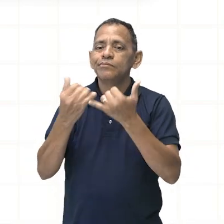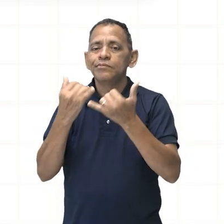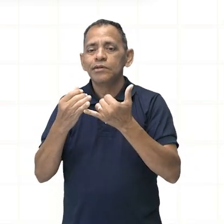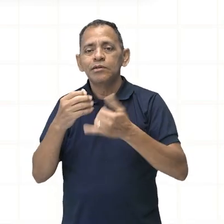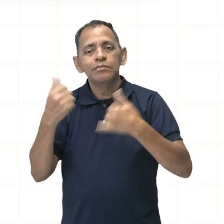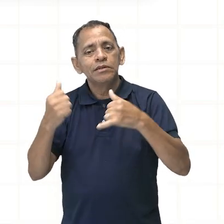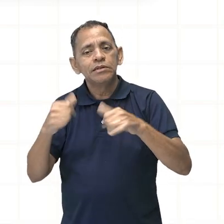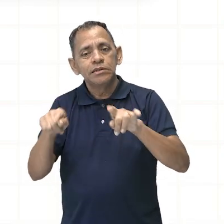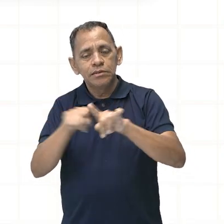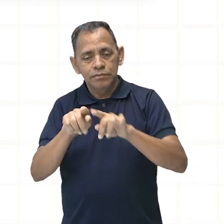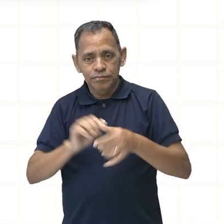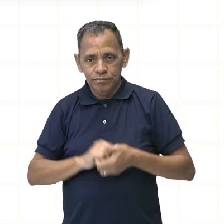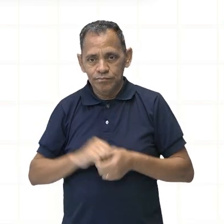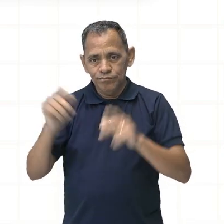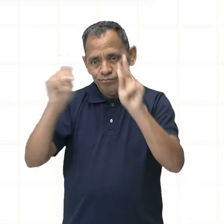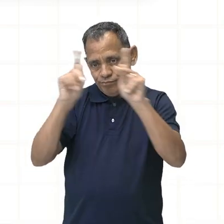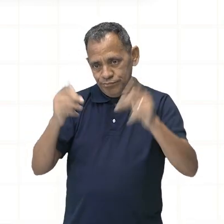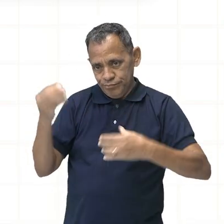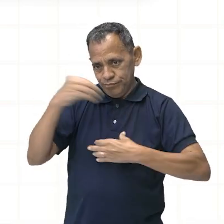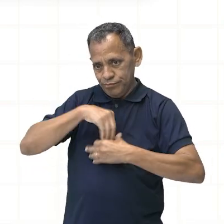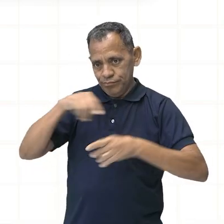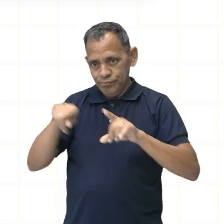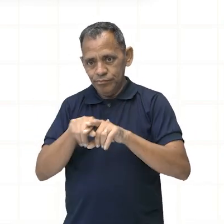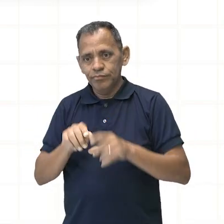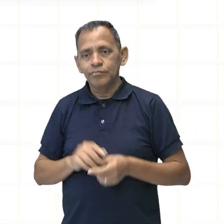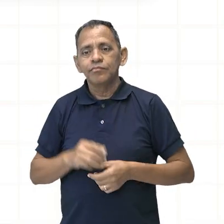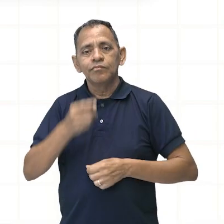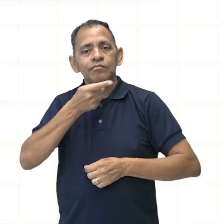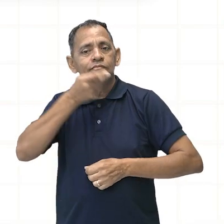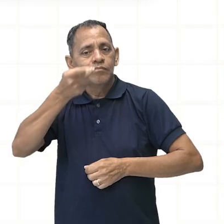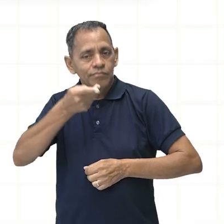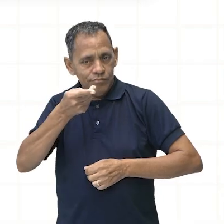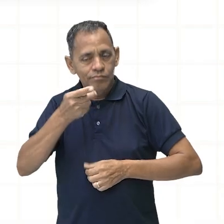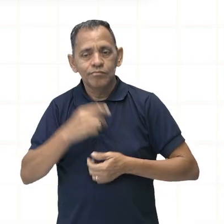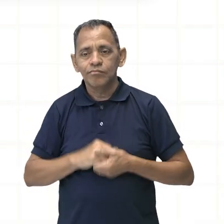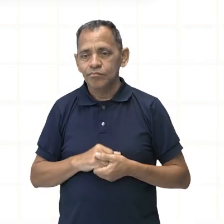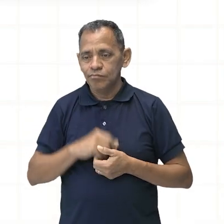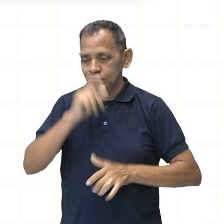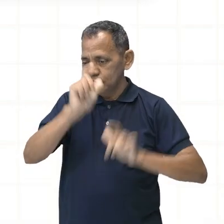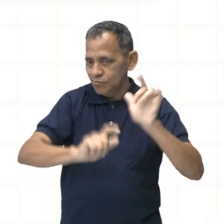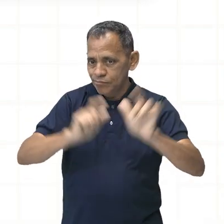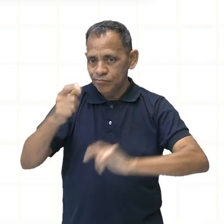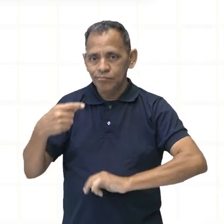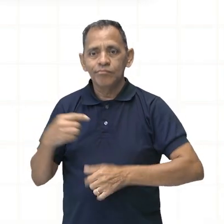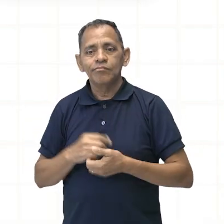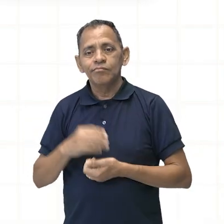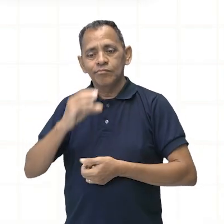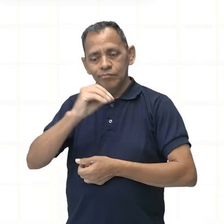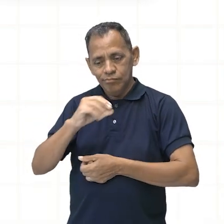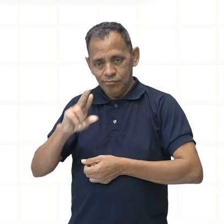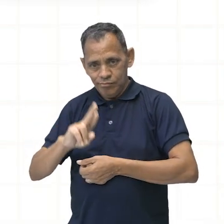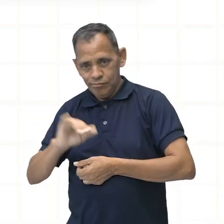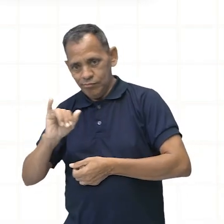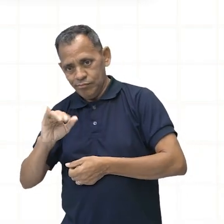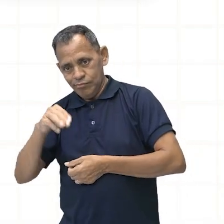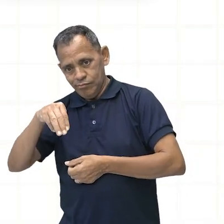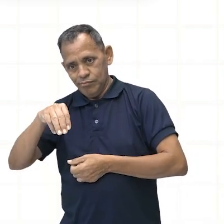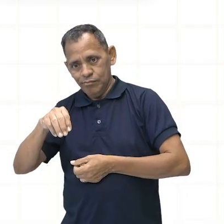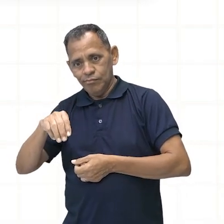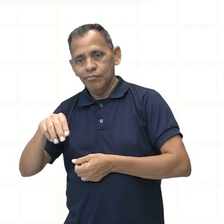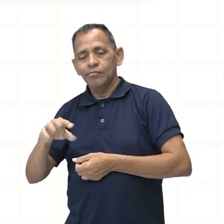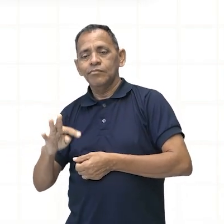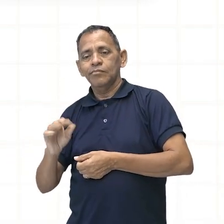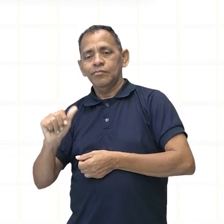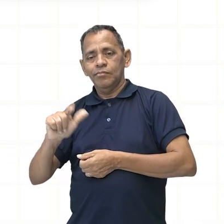falamos um pouco, né, sobre as civilizações orientais, né? E aí a gente destacou a civilização